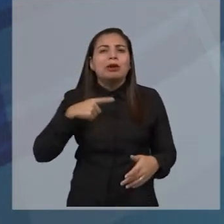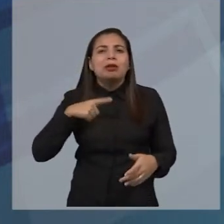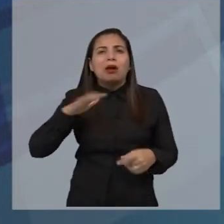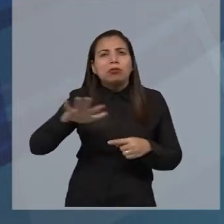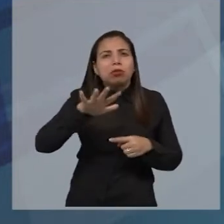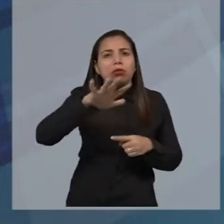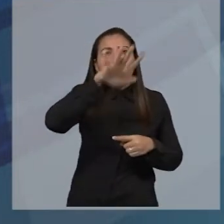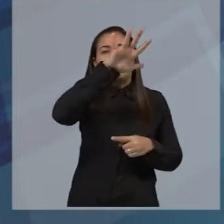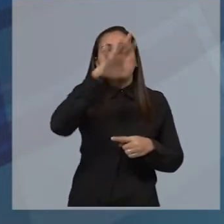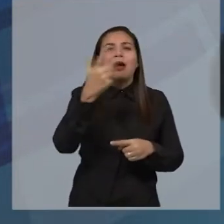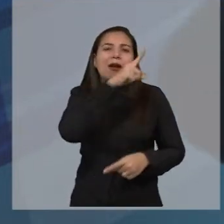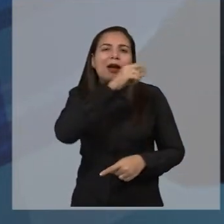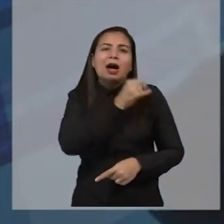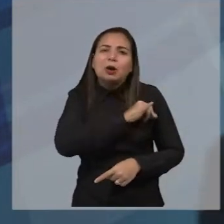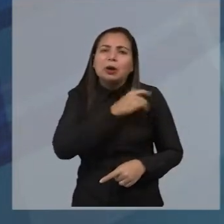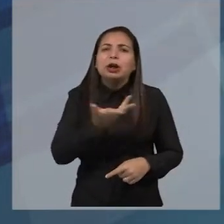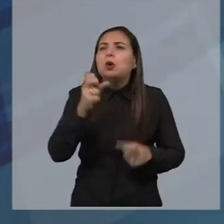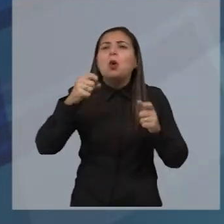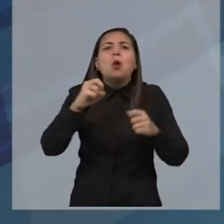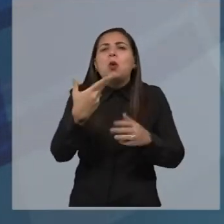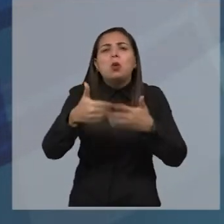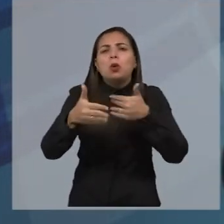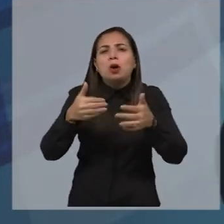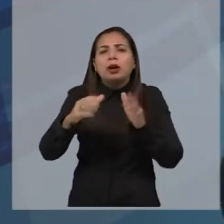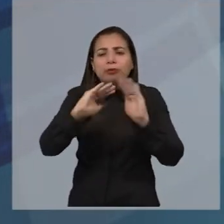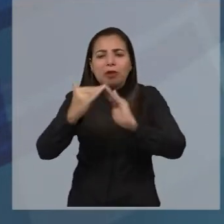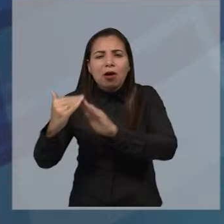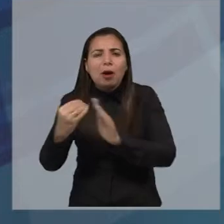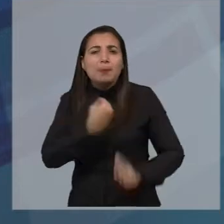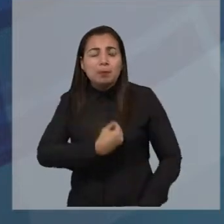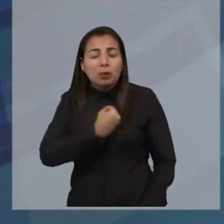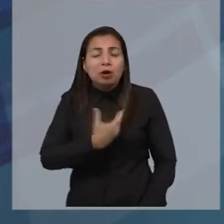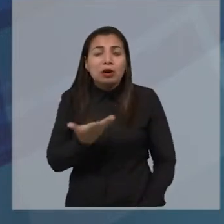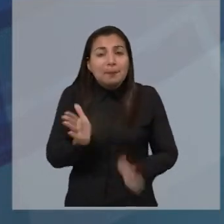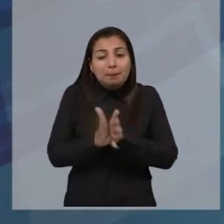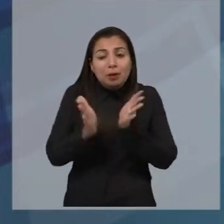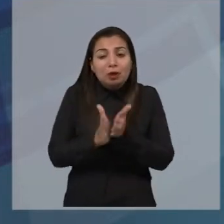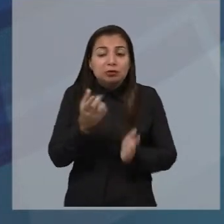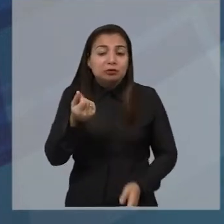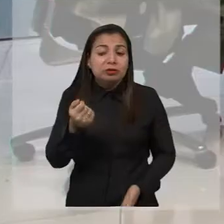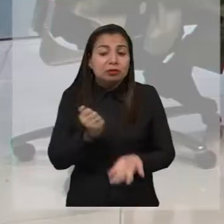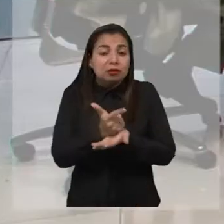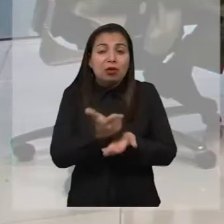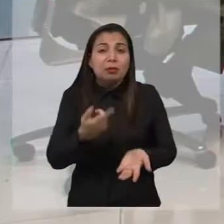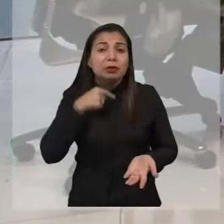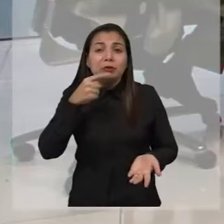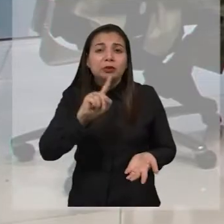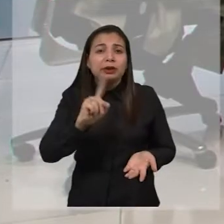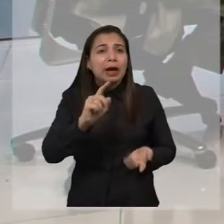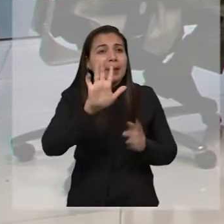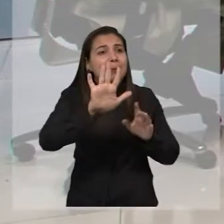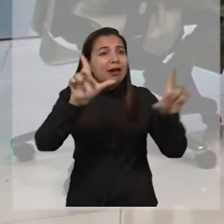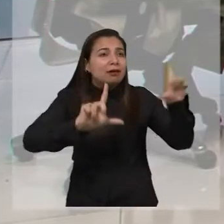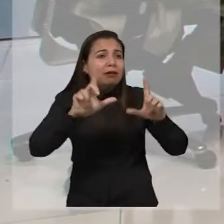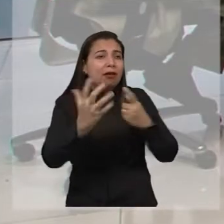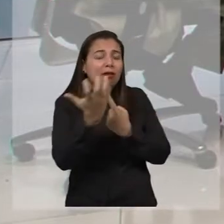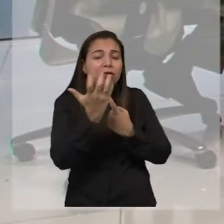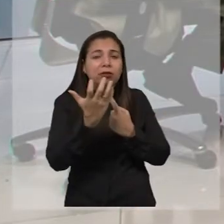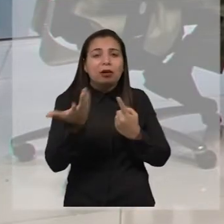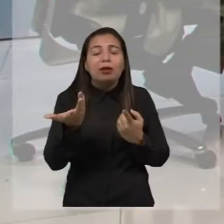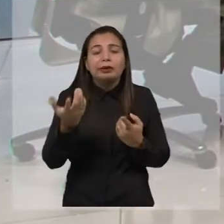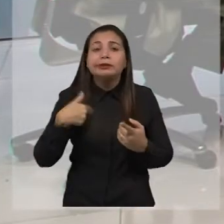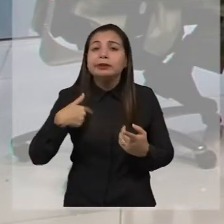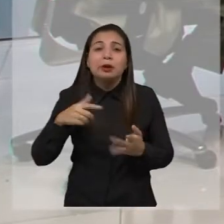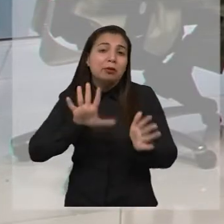Não. Dentro das vezes de pessoas com quem você convive, né? Sofrem também. Sofrem esse mesmo tipo de pressão. Doutora